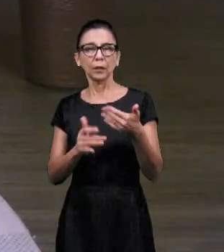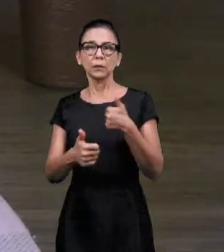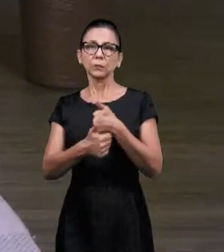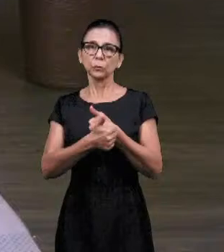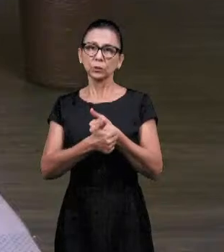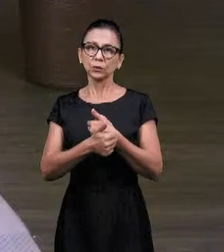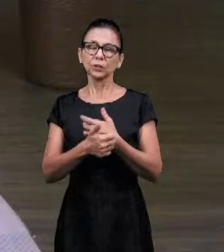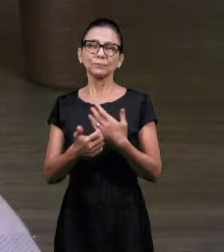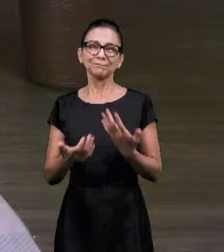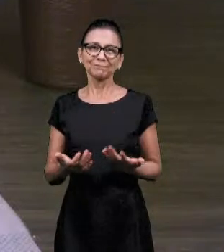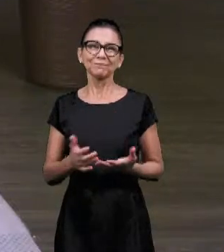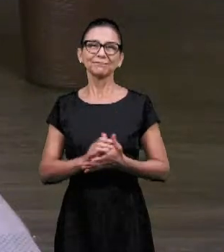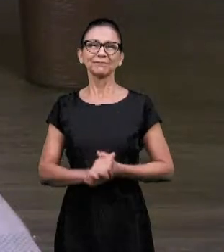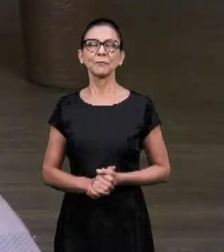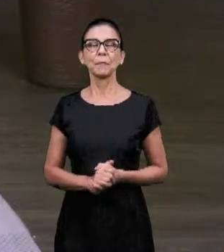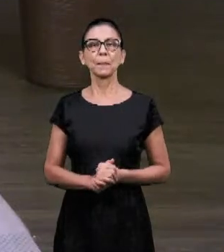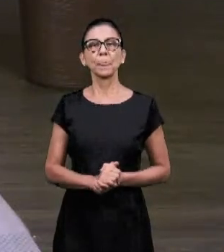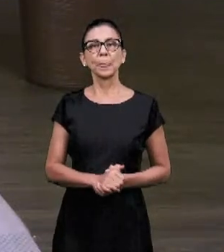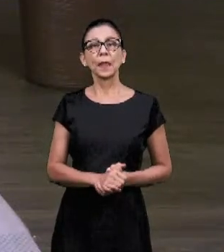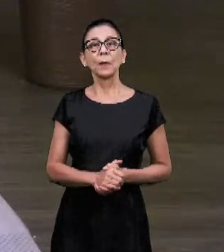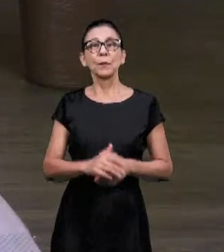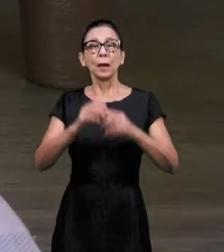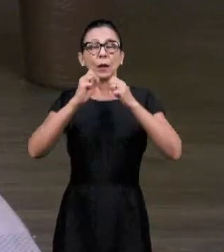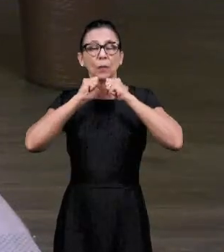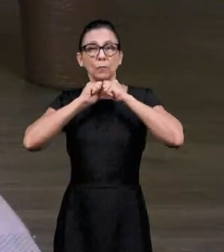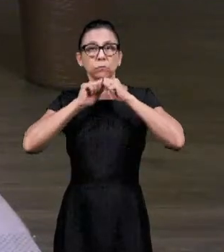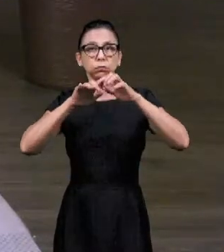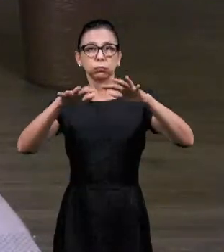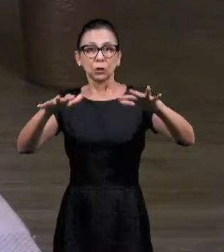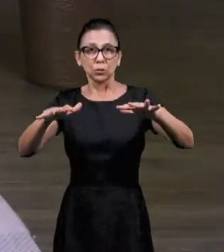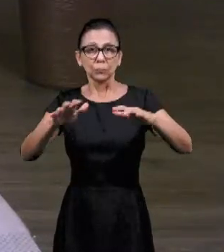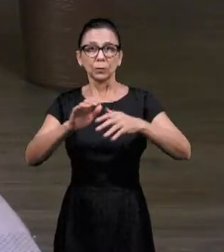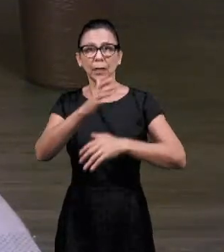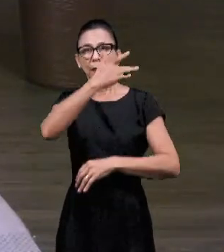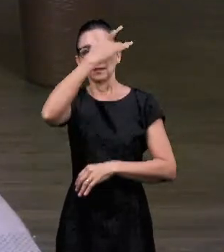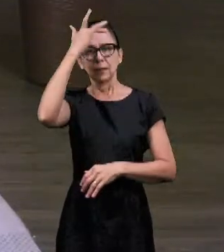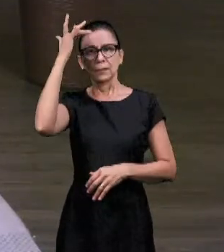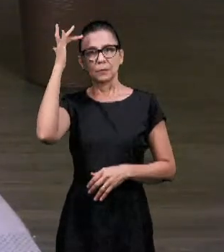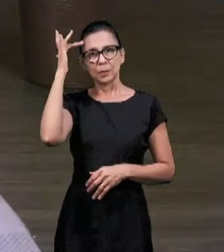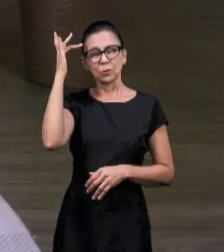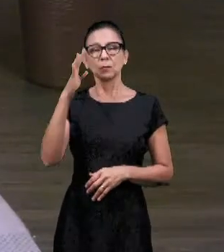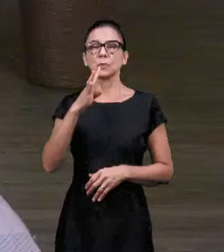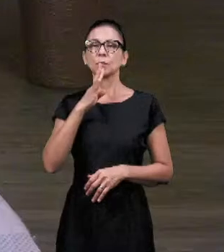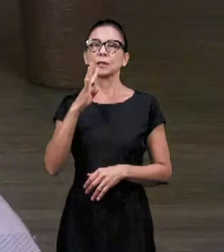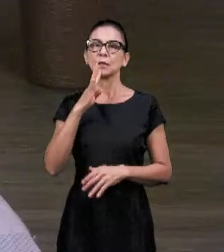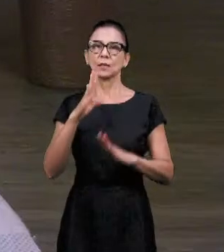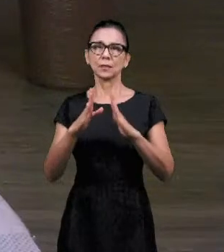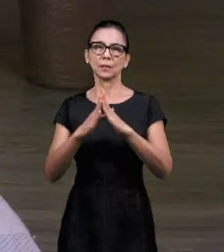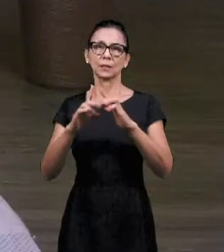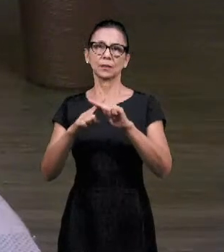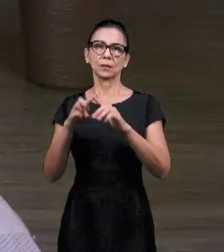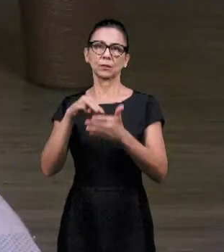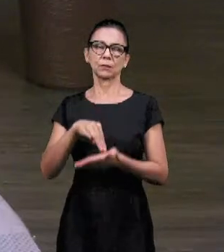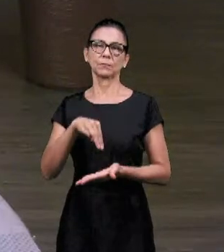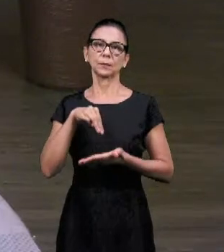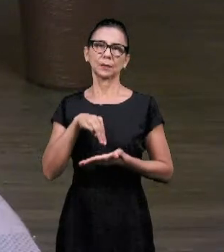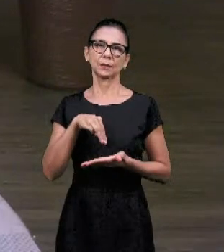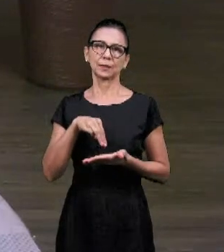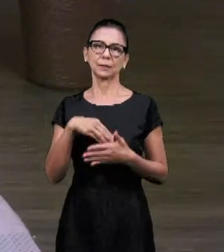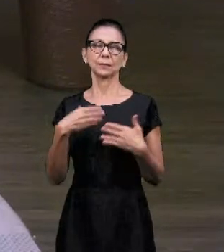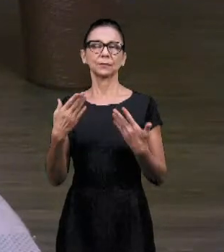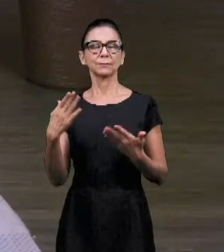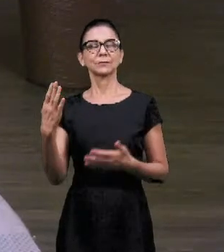que não conhece a Igreja Cristã Maranata vai ficar conhecendo. Daí a importância